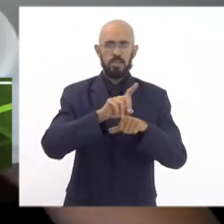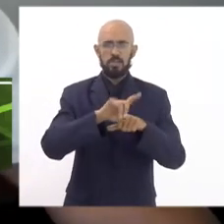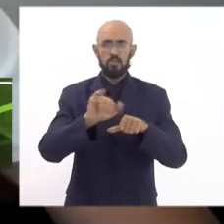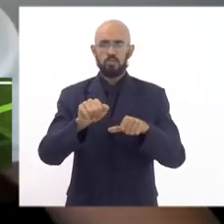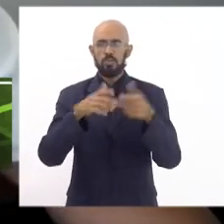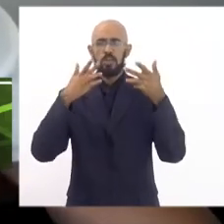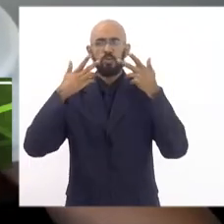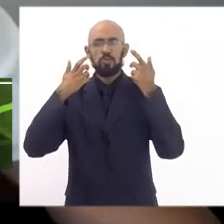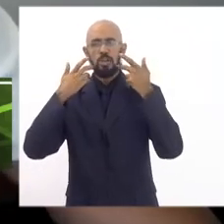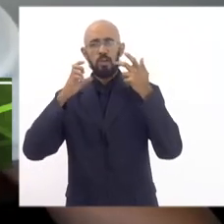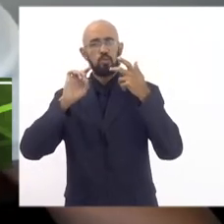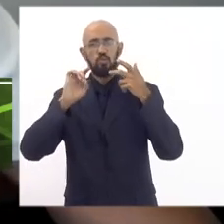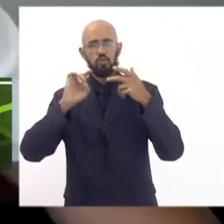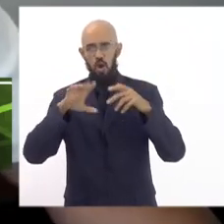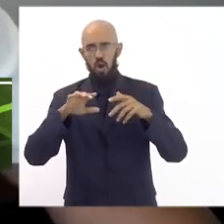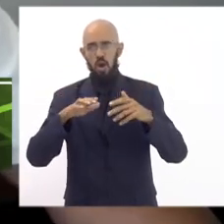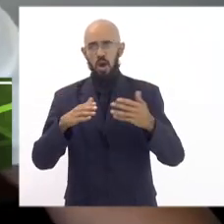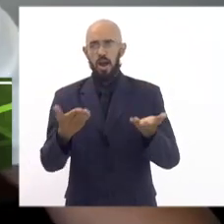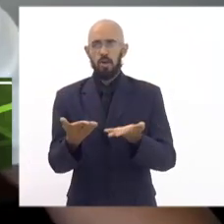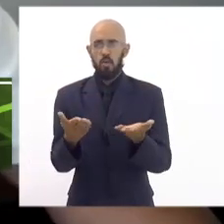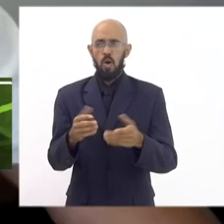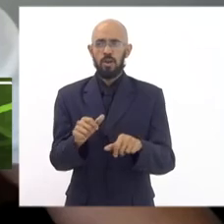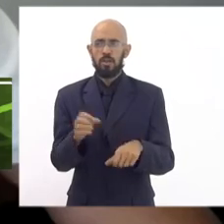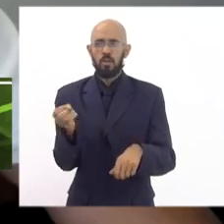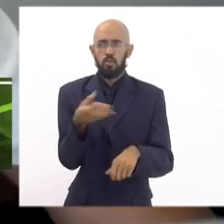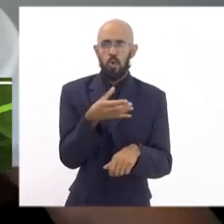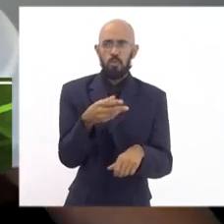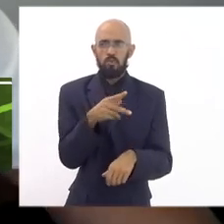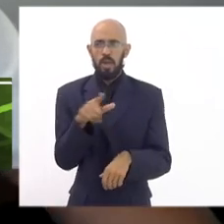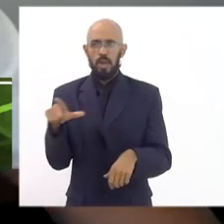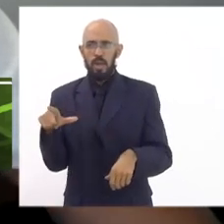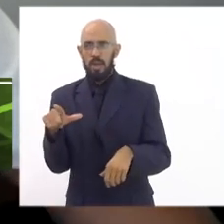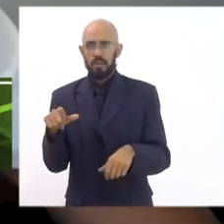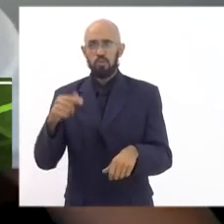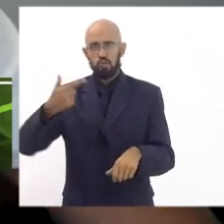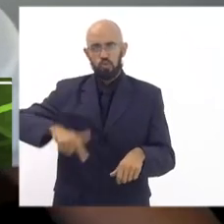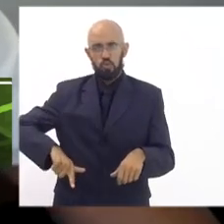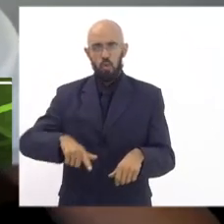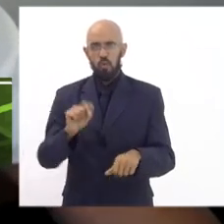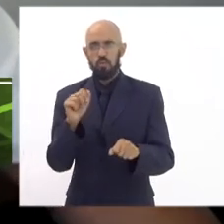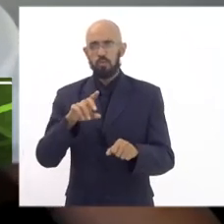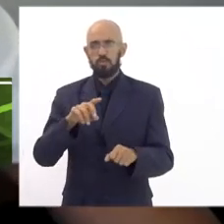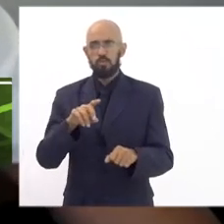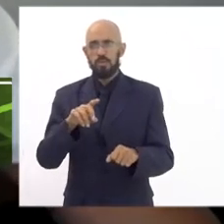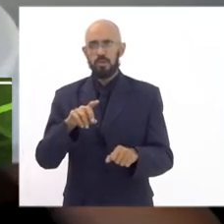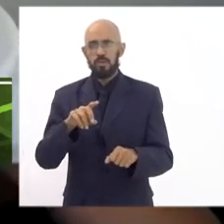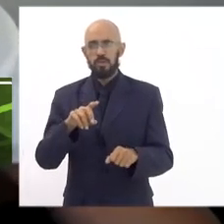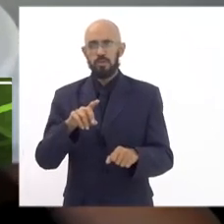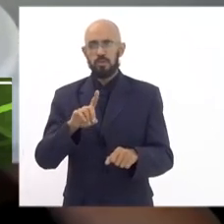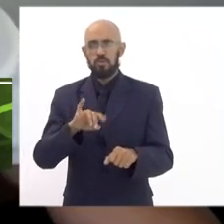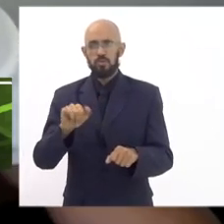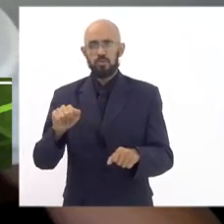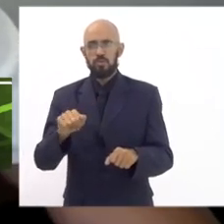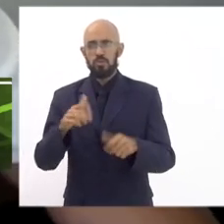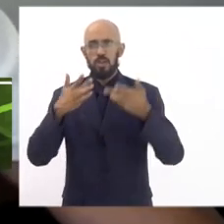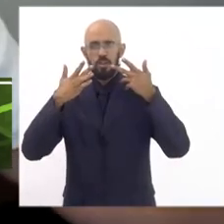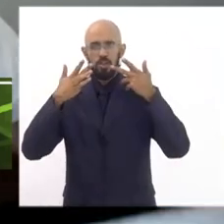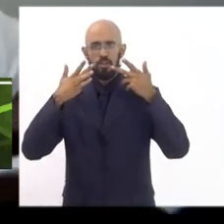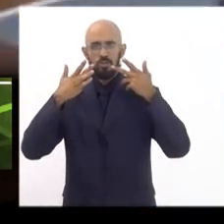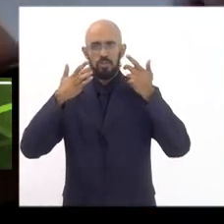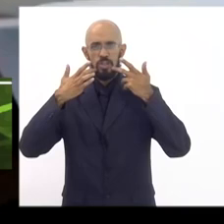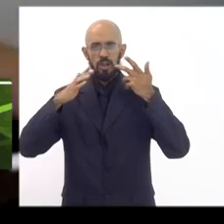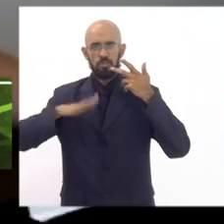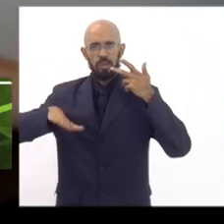o dia do teatro. E agora tem um novo projeto propondo novamente uma lei do teatro para a infância e para a